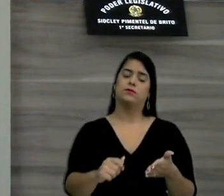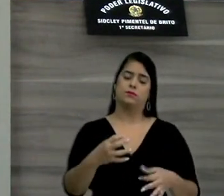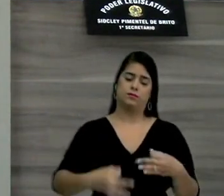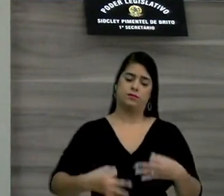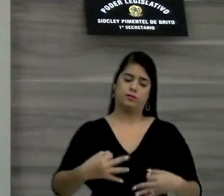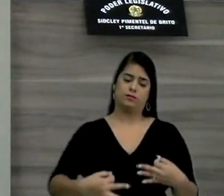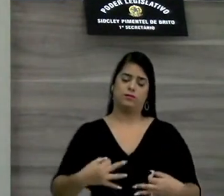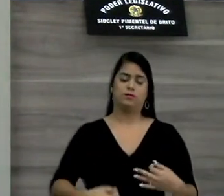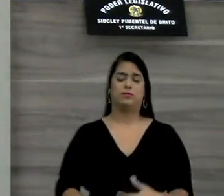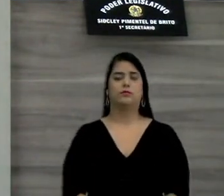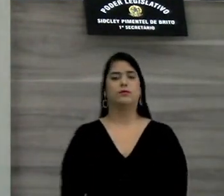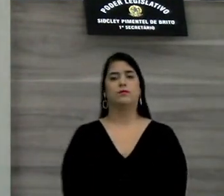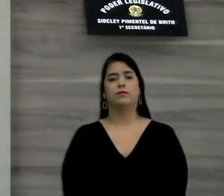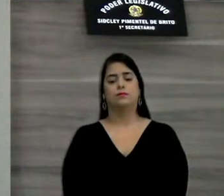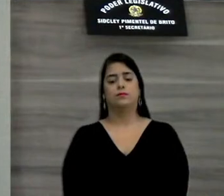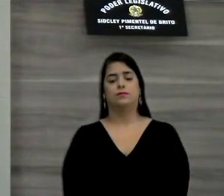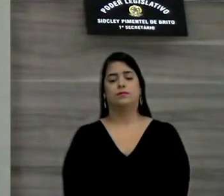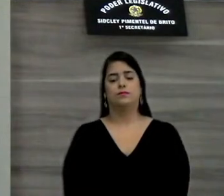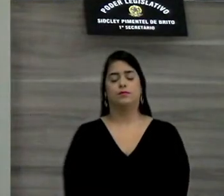de